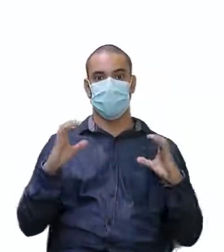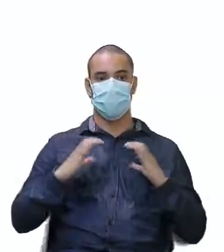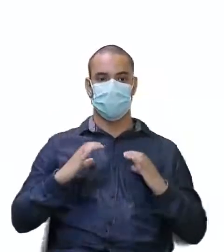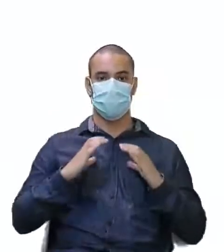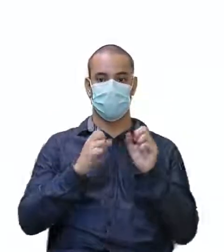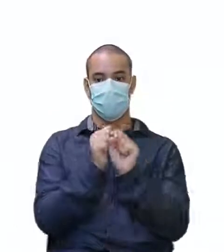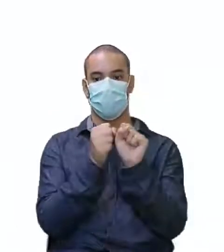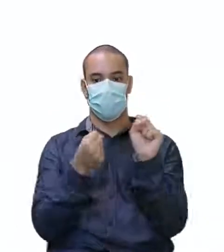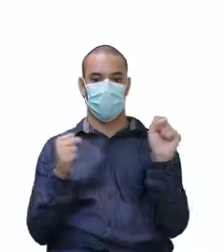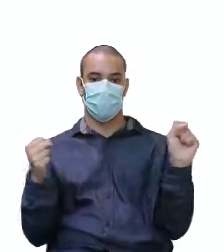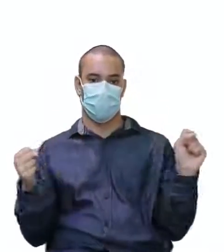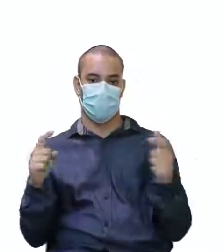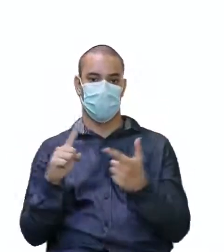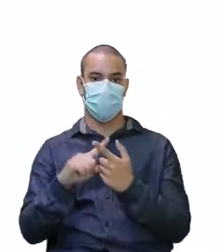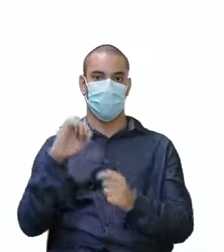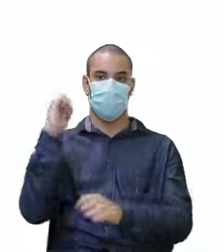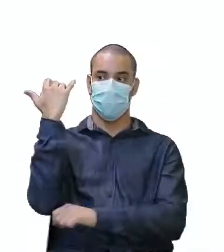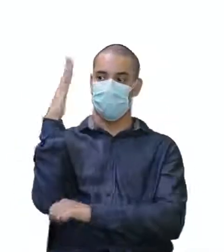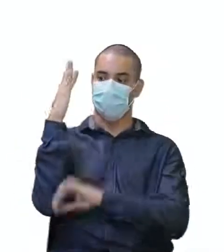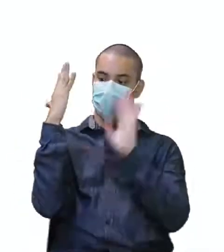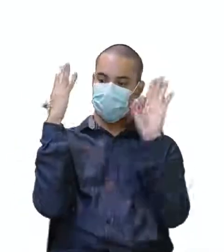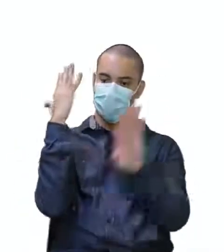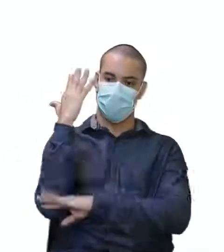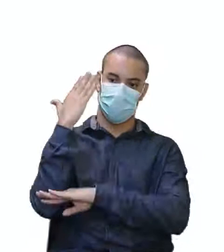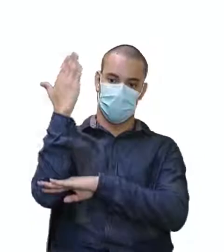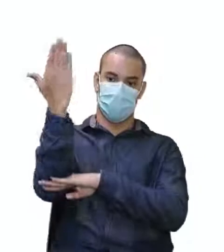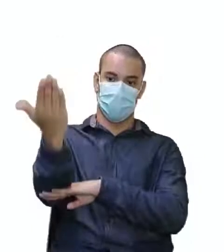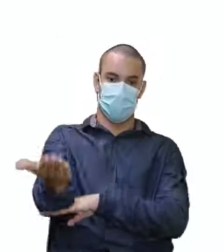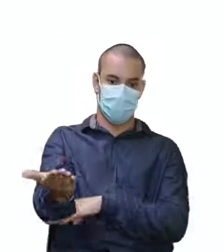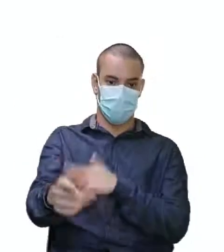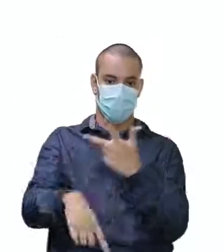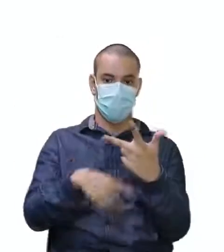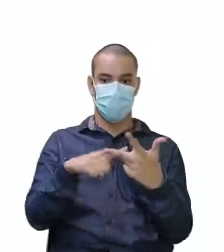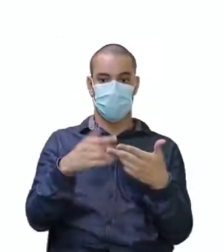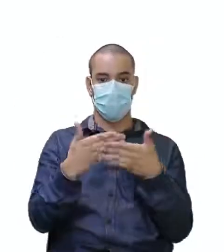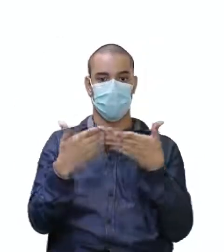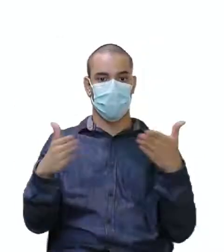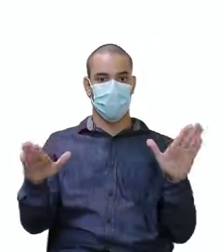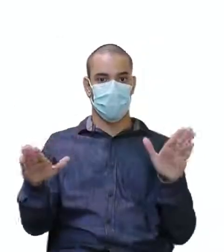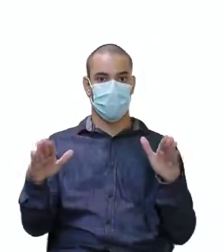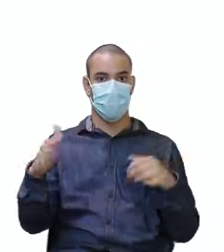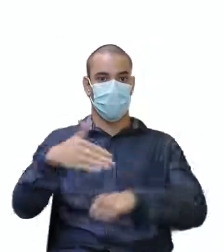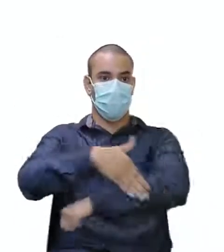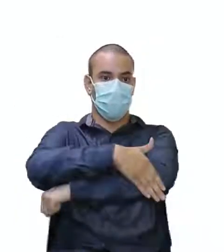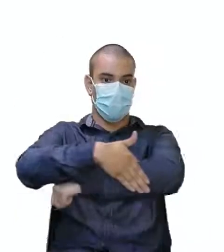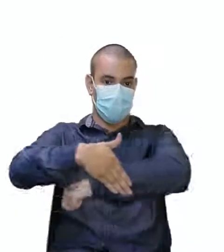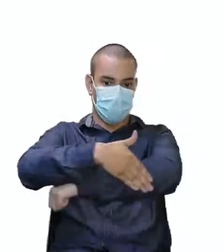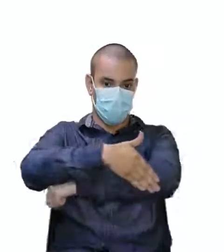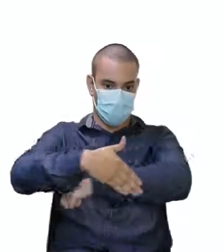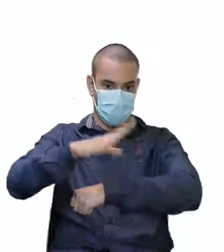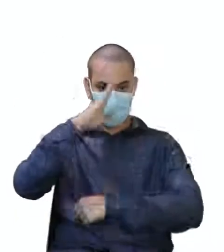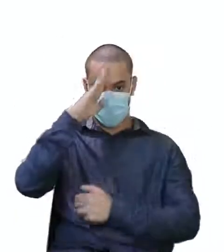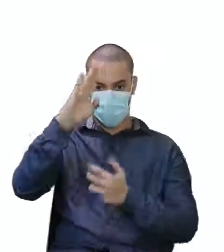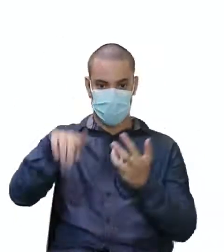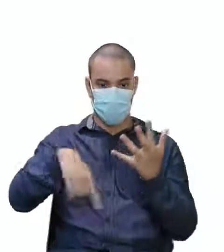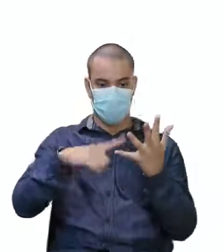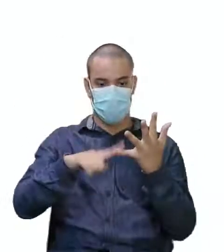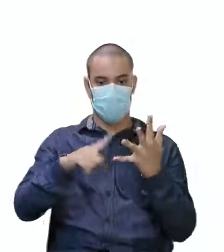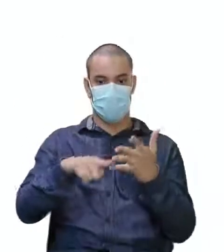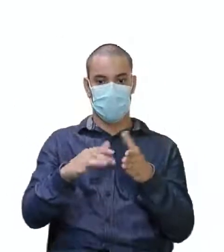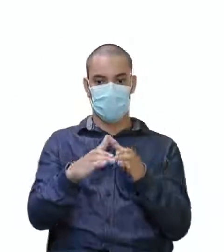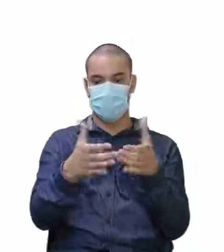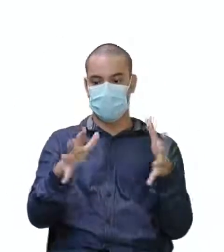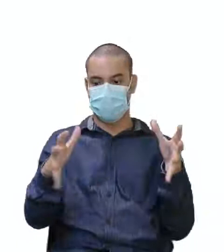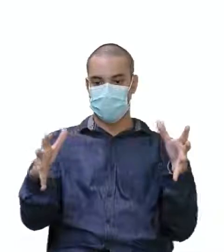cidades, desmatamento, abertura de estradas, expansão da agropecuária. Então é o